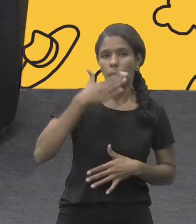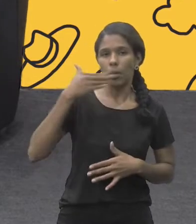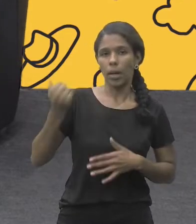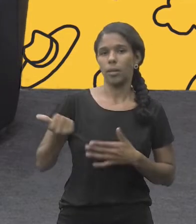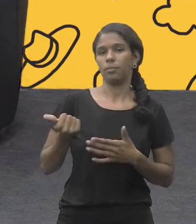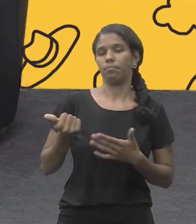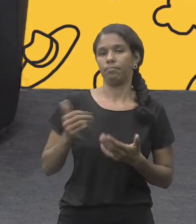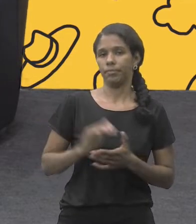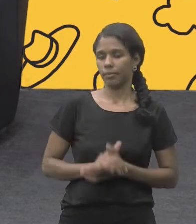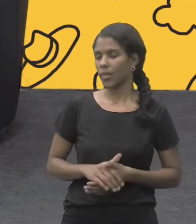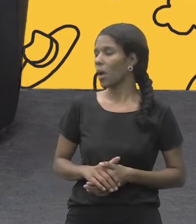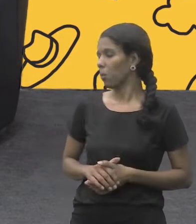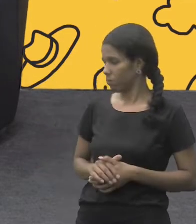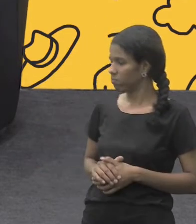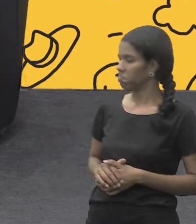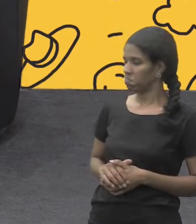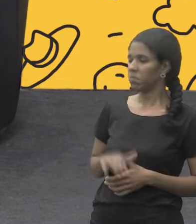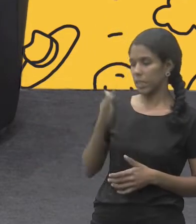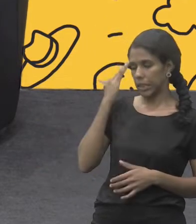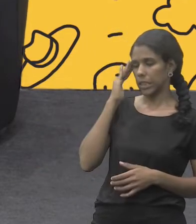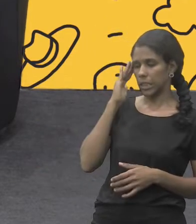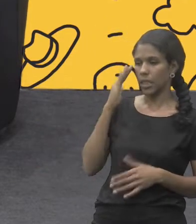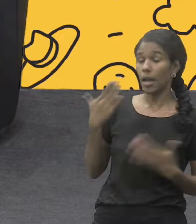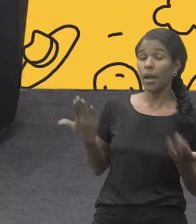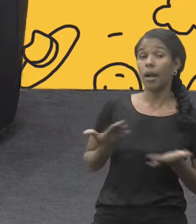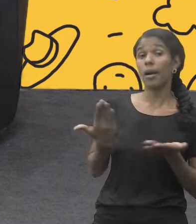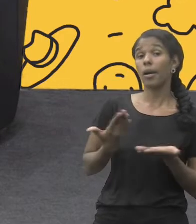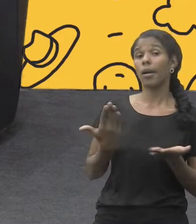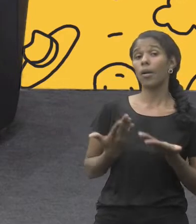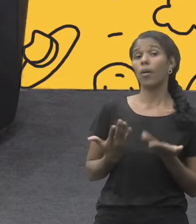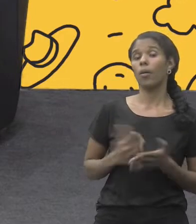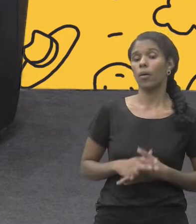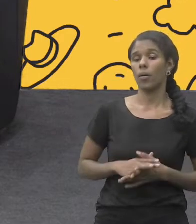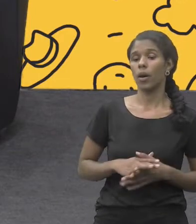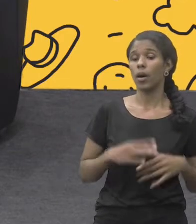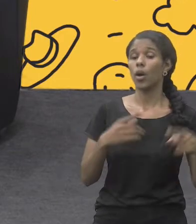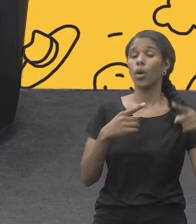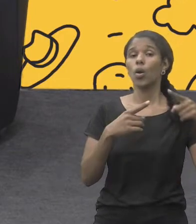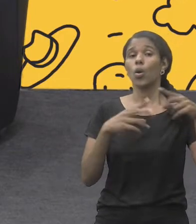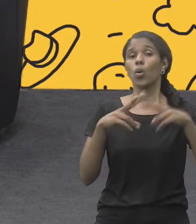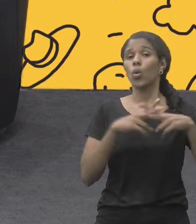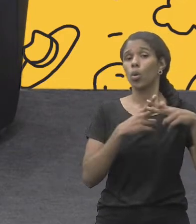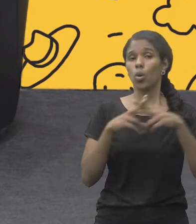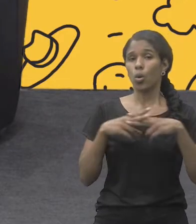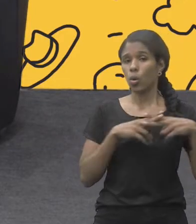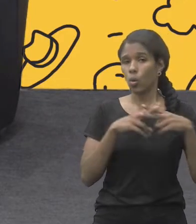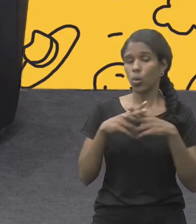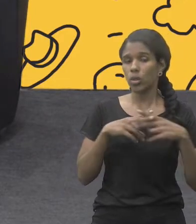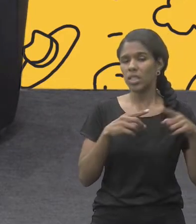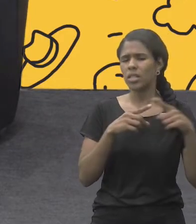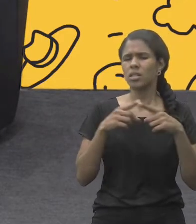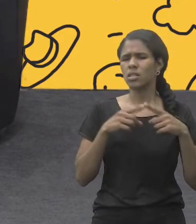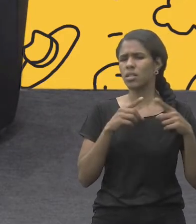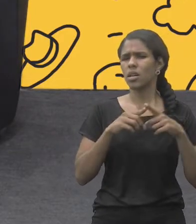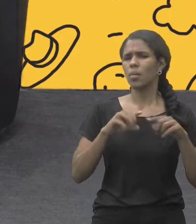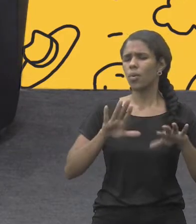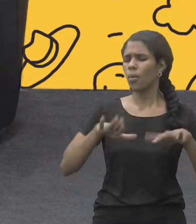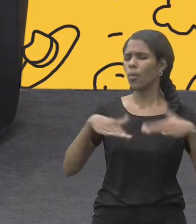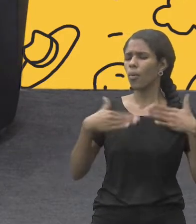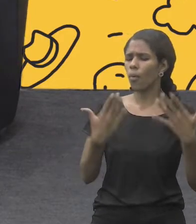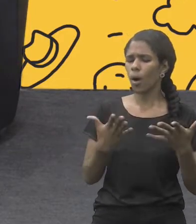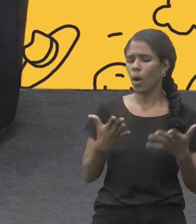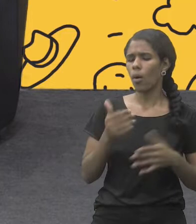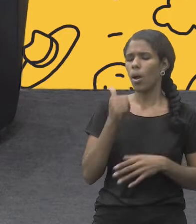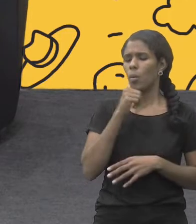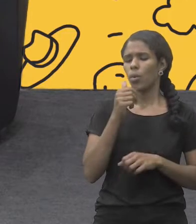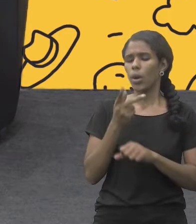Ah, tá. E qual a modalidade mais procurada pela mulherada? Você já respondeu, né? Pra te falar a verdade, rapaz, a modalidade mais